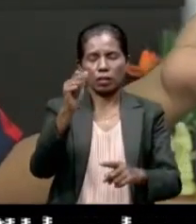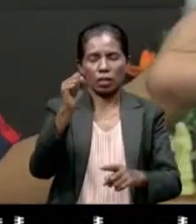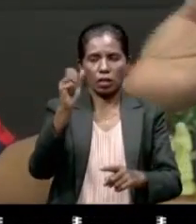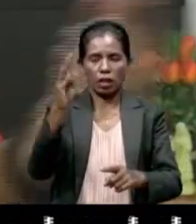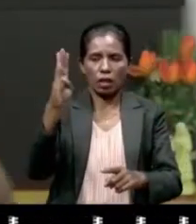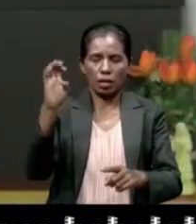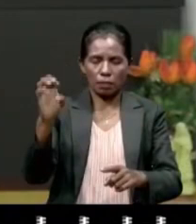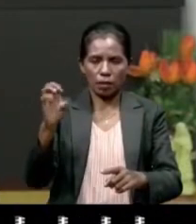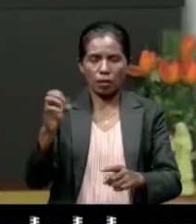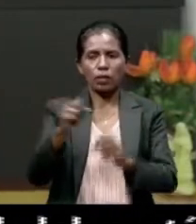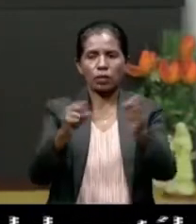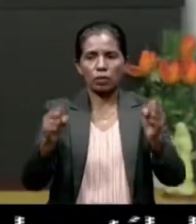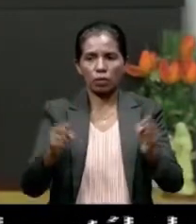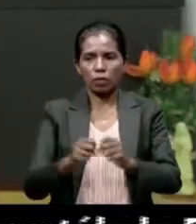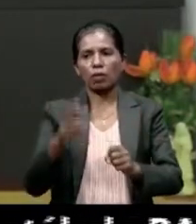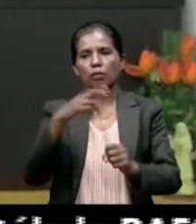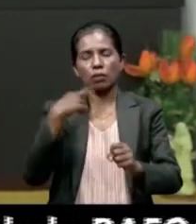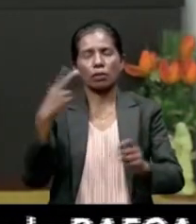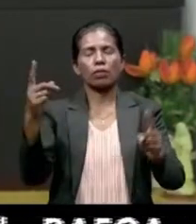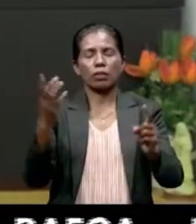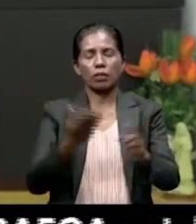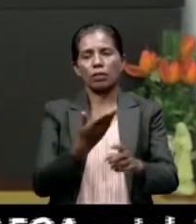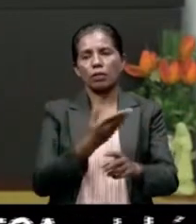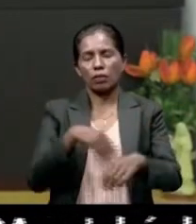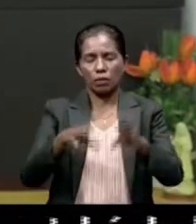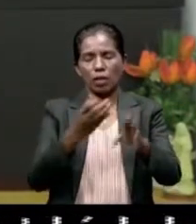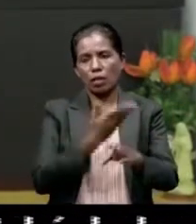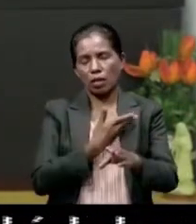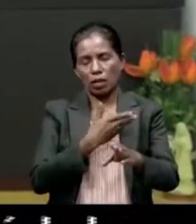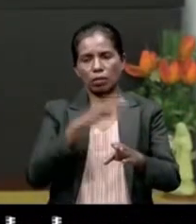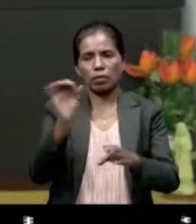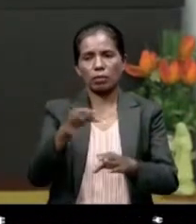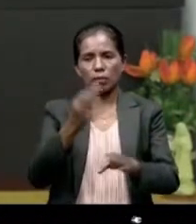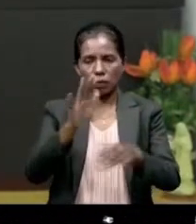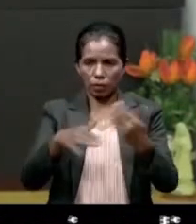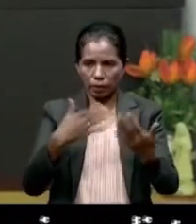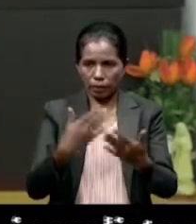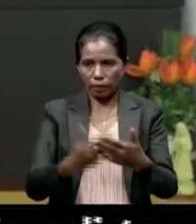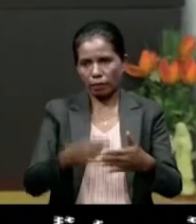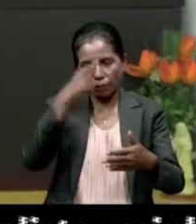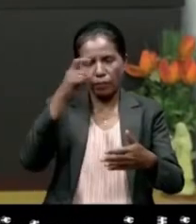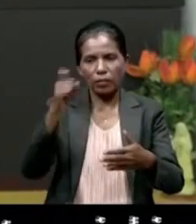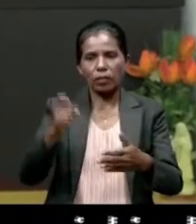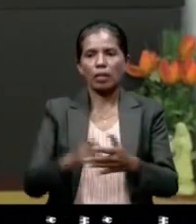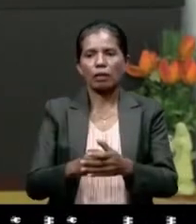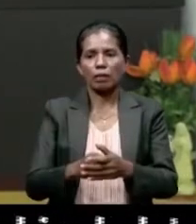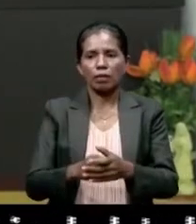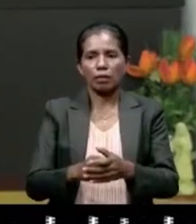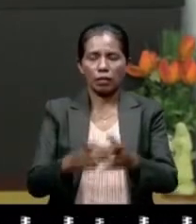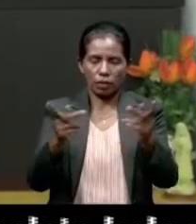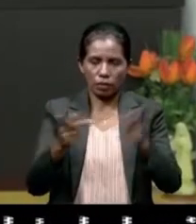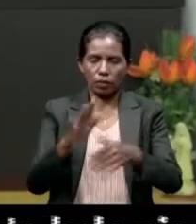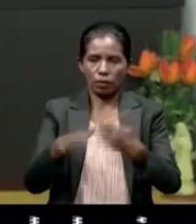aldeya sar nene ne fos ne sato $19 $19 tam itare bo bot ser ne hotu razang ba ba kondisang fatin